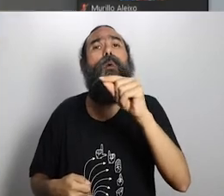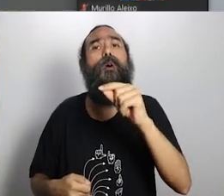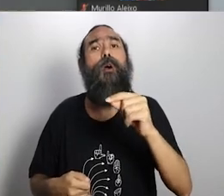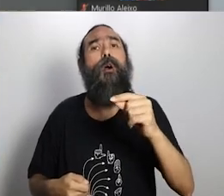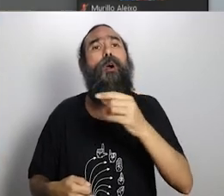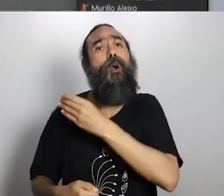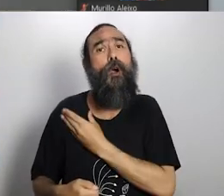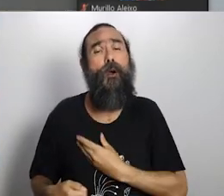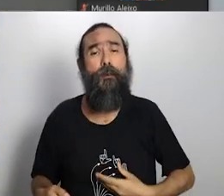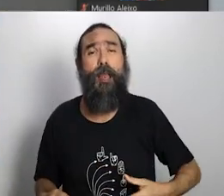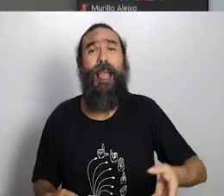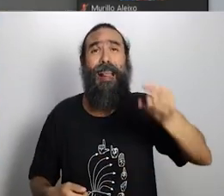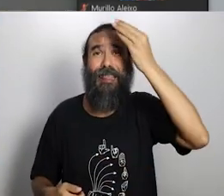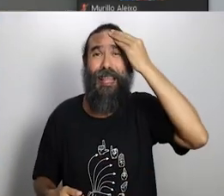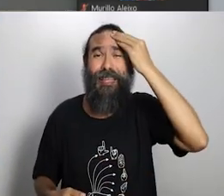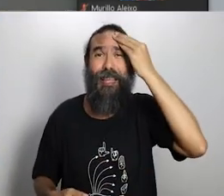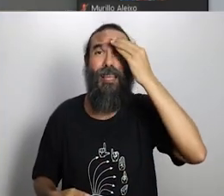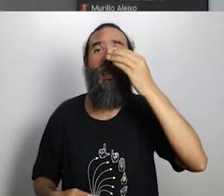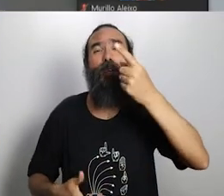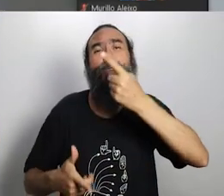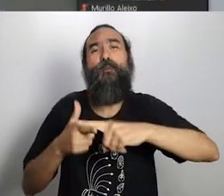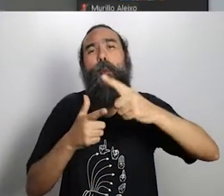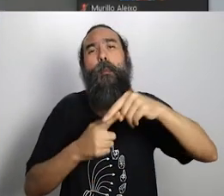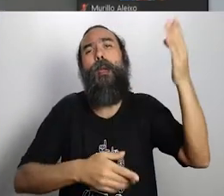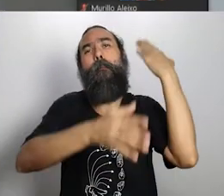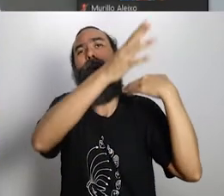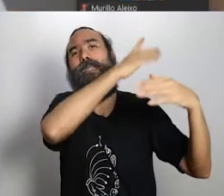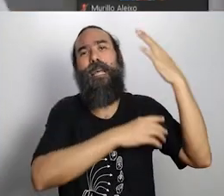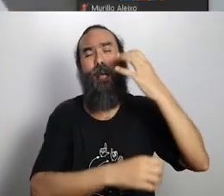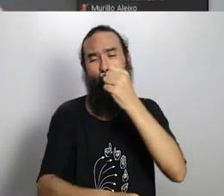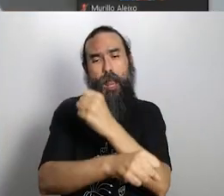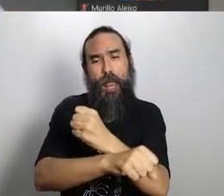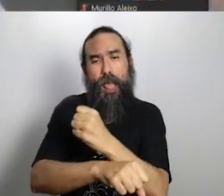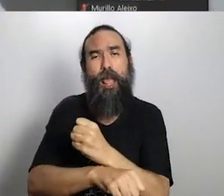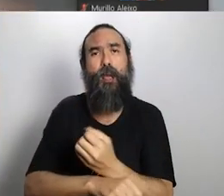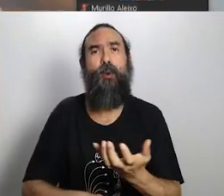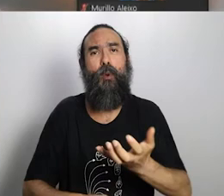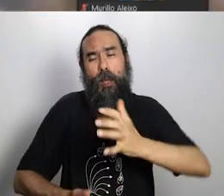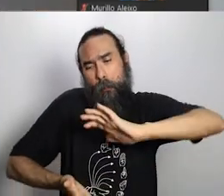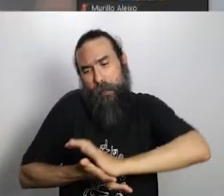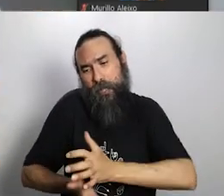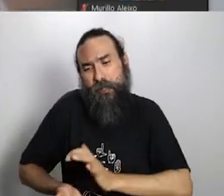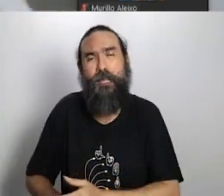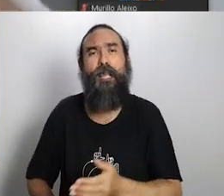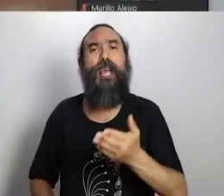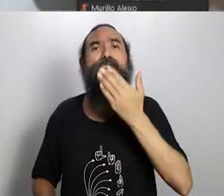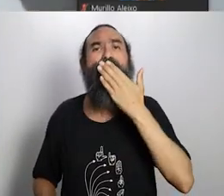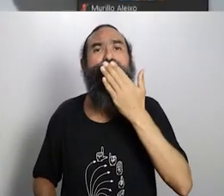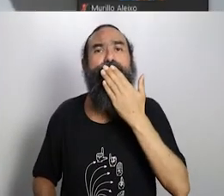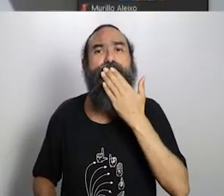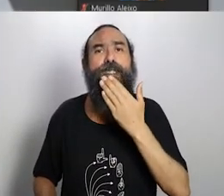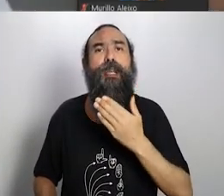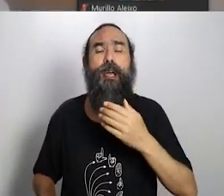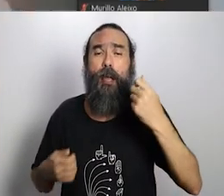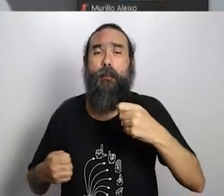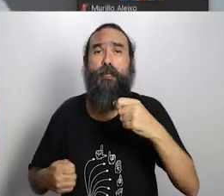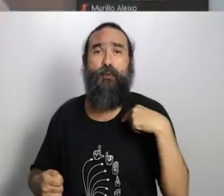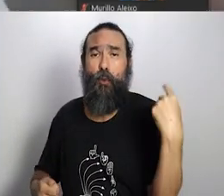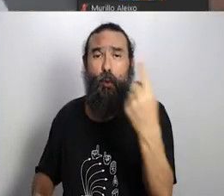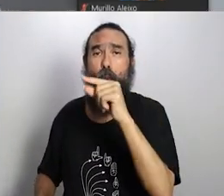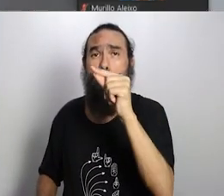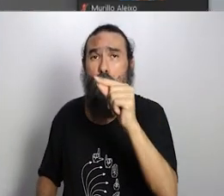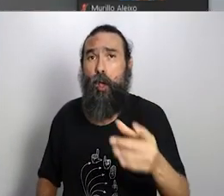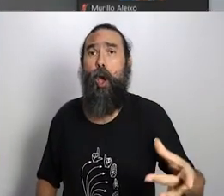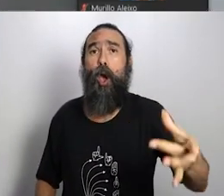artista tenha consciência disso, né? Não ser um pau mandado que vai para lá e vai fazer aquilo que